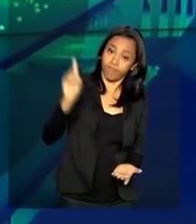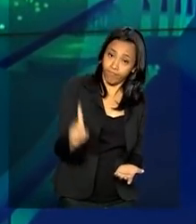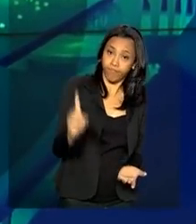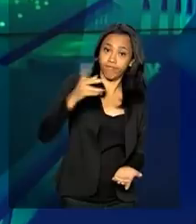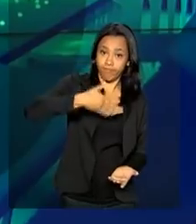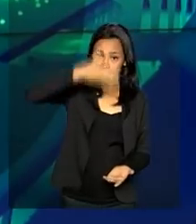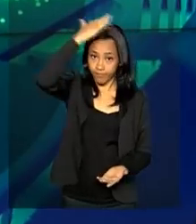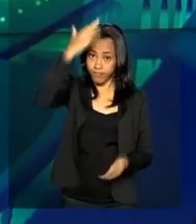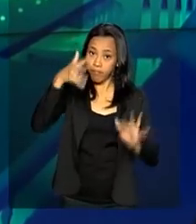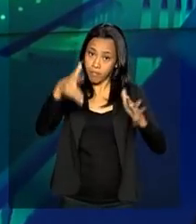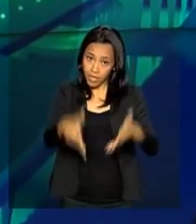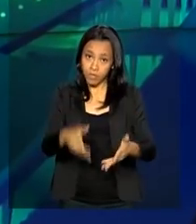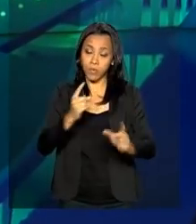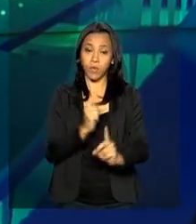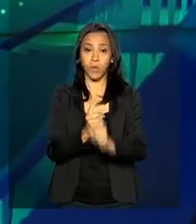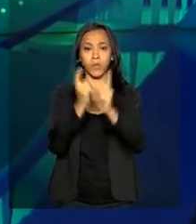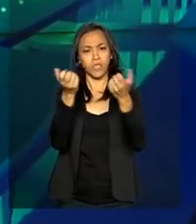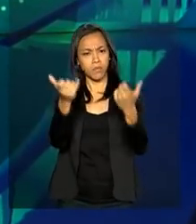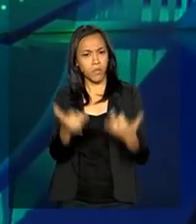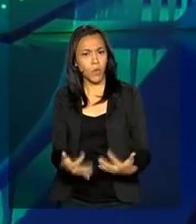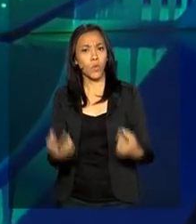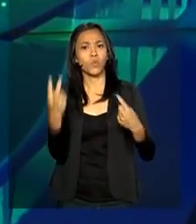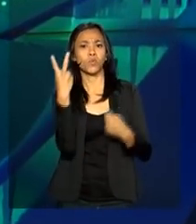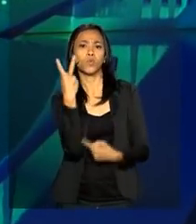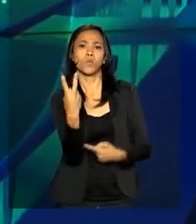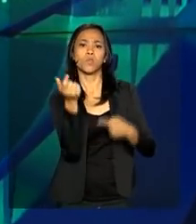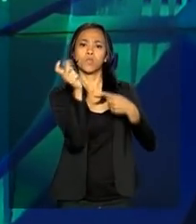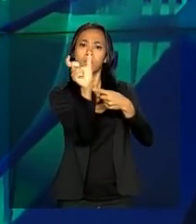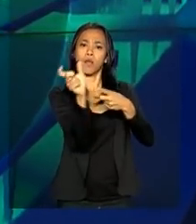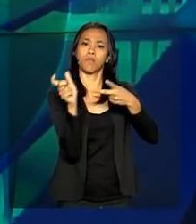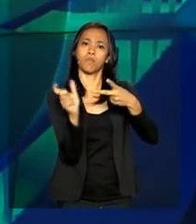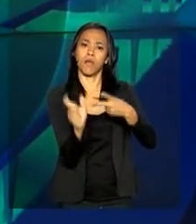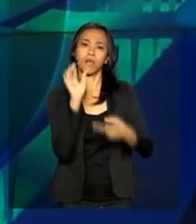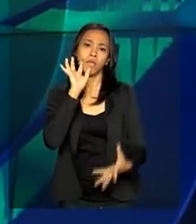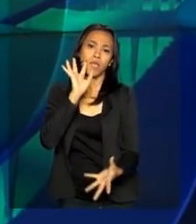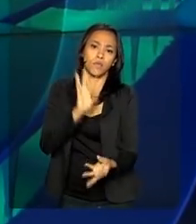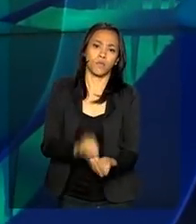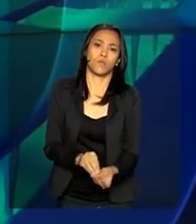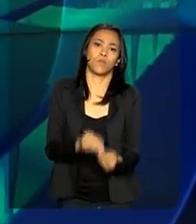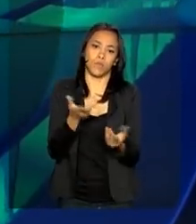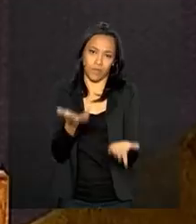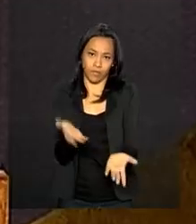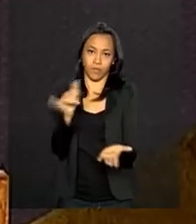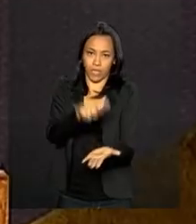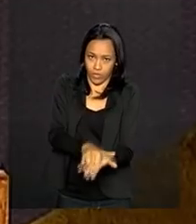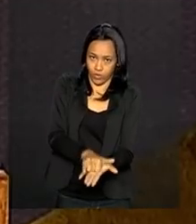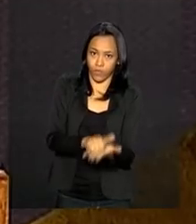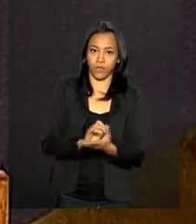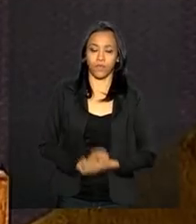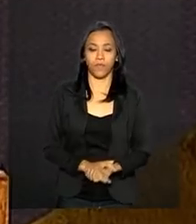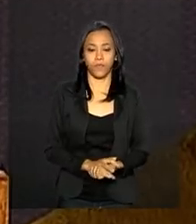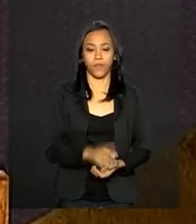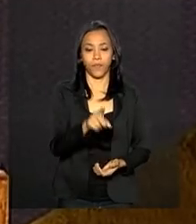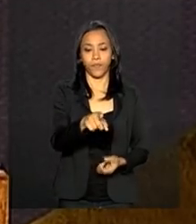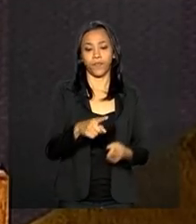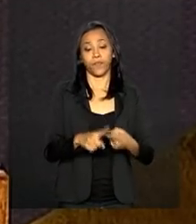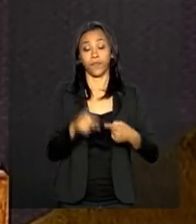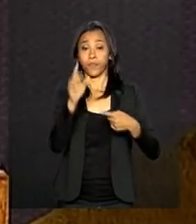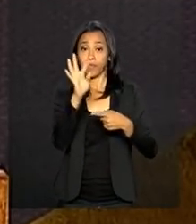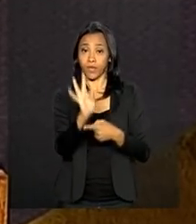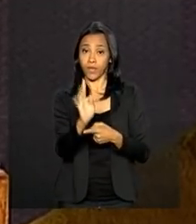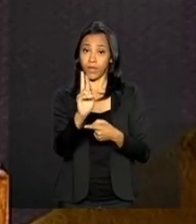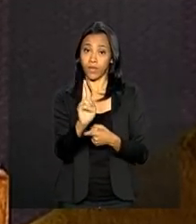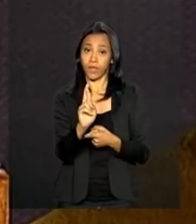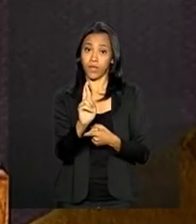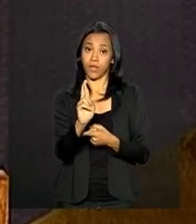segurança jurídica e destacou duas palavras que resumem um aplicativo transparência porque